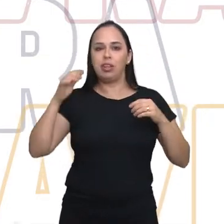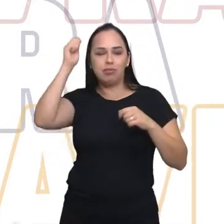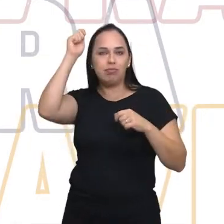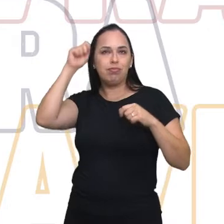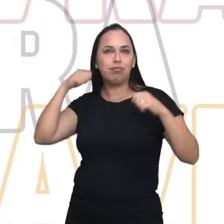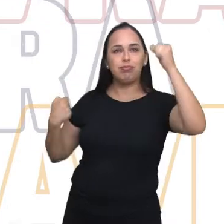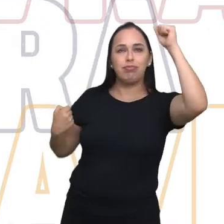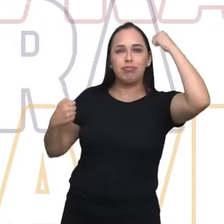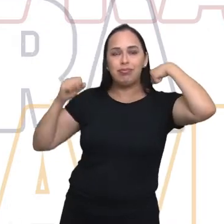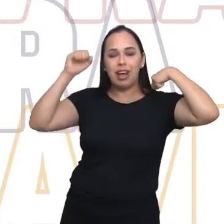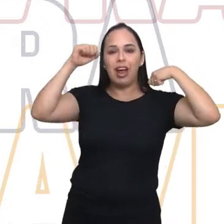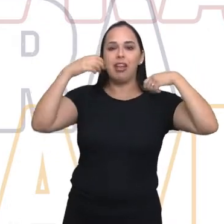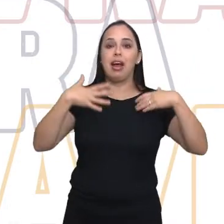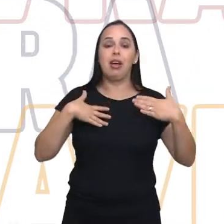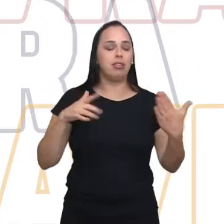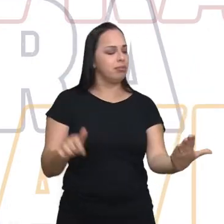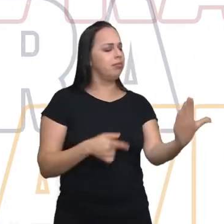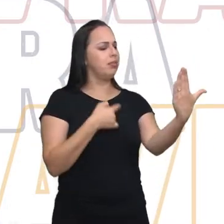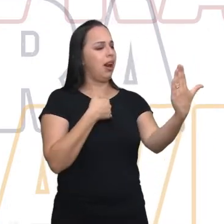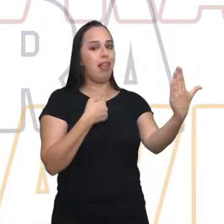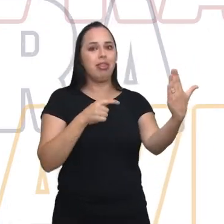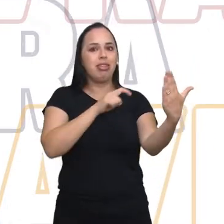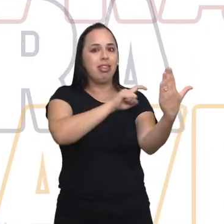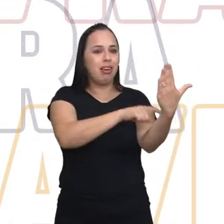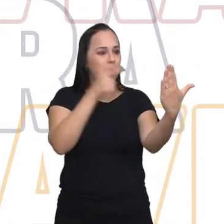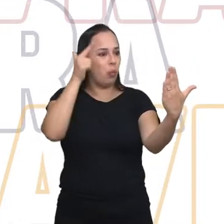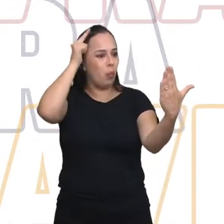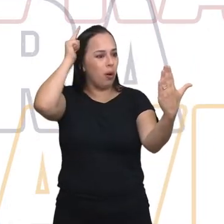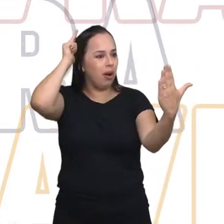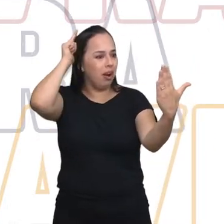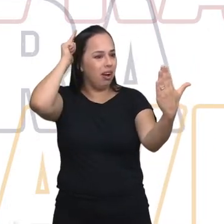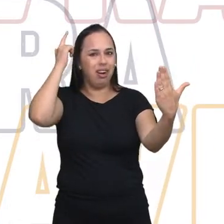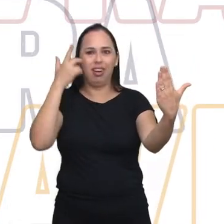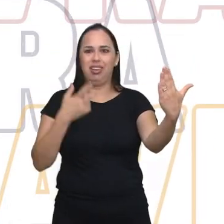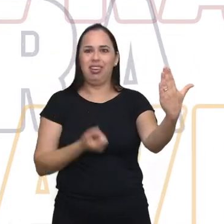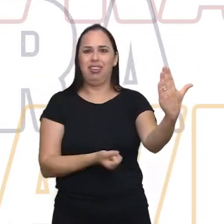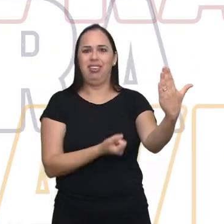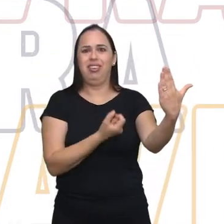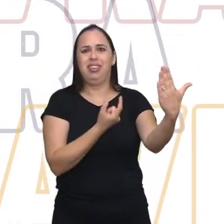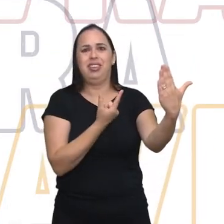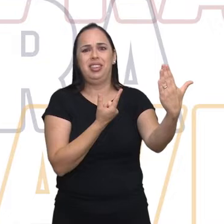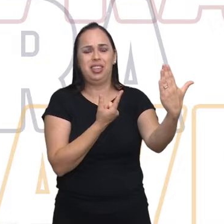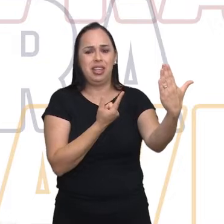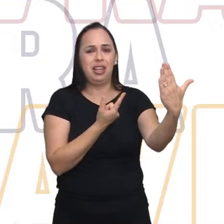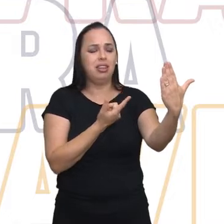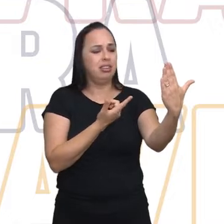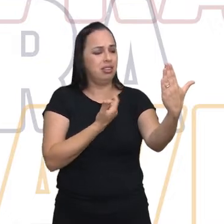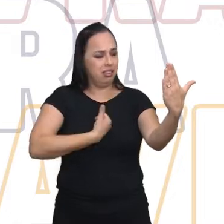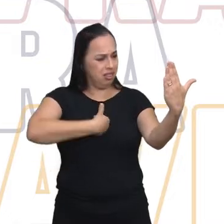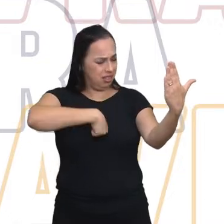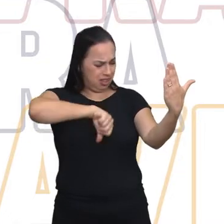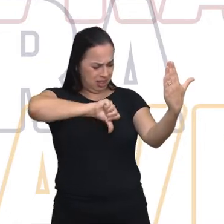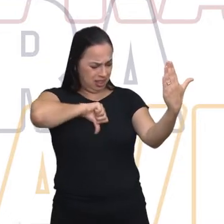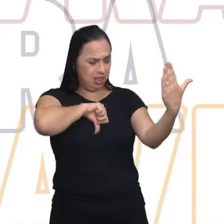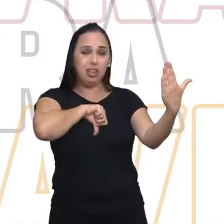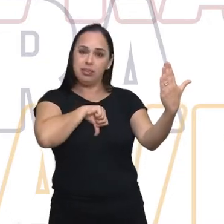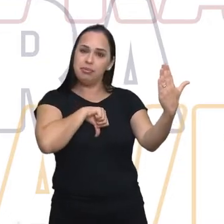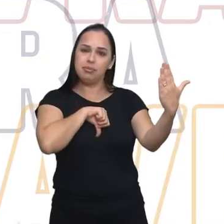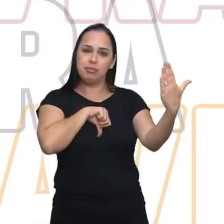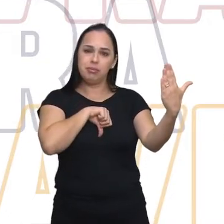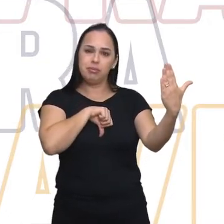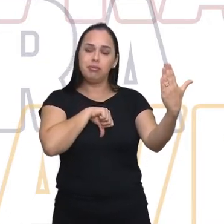está arrumando. Então, quando a mulher se vê sem cabelo, ela não se reconhece. O feminino dela é